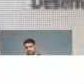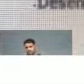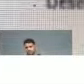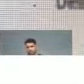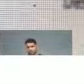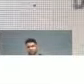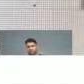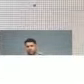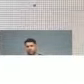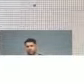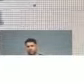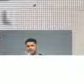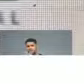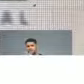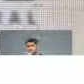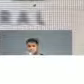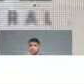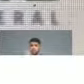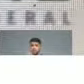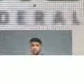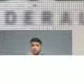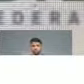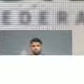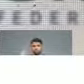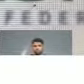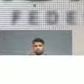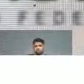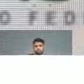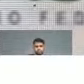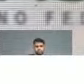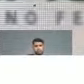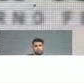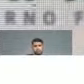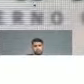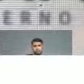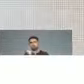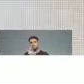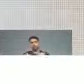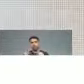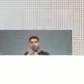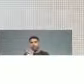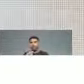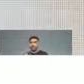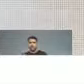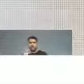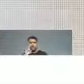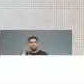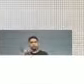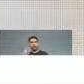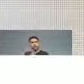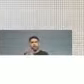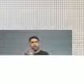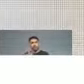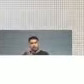partir de agora e temos diversos exemplos exitosos já existentes em toda a Amazônia o secretário da